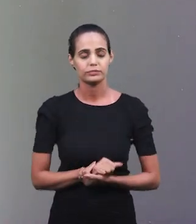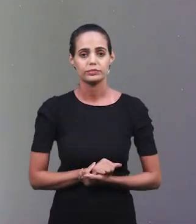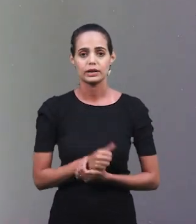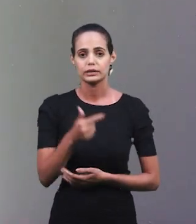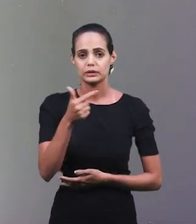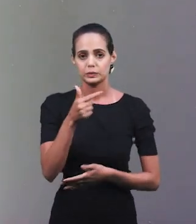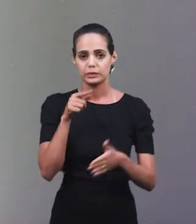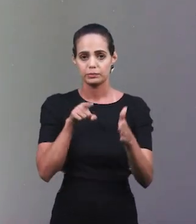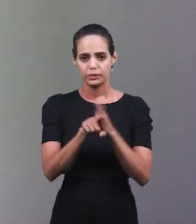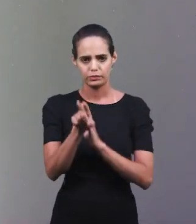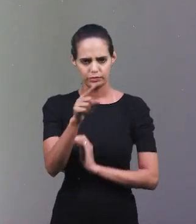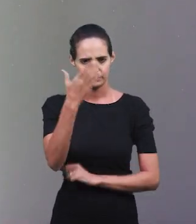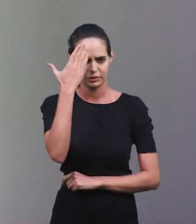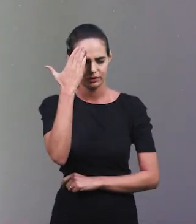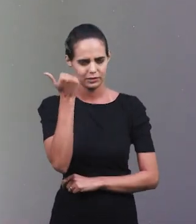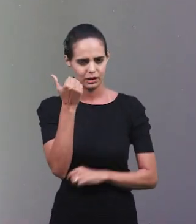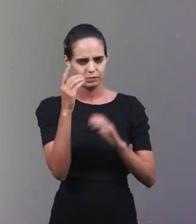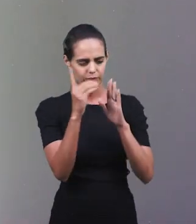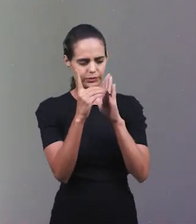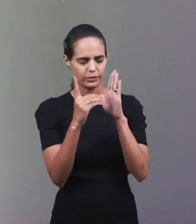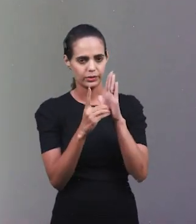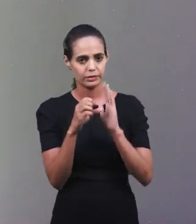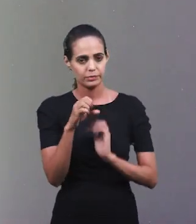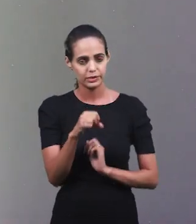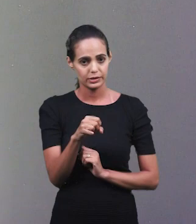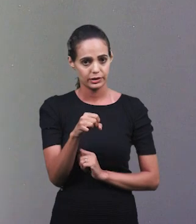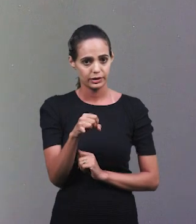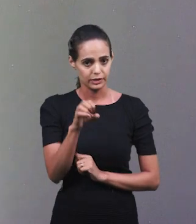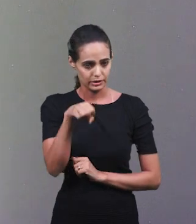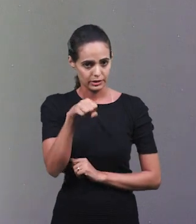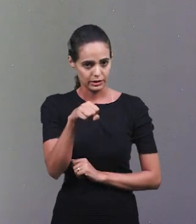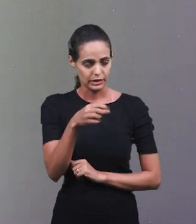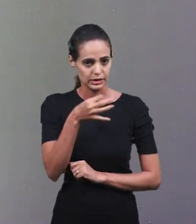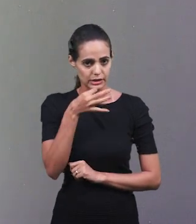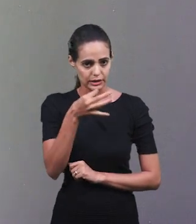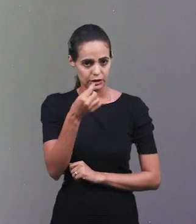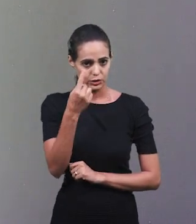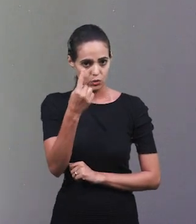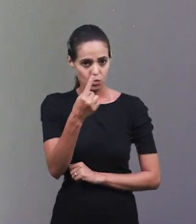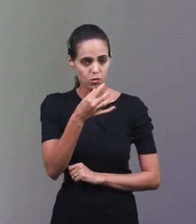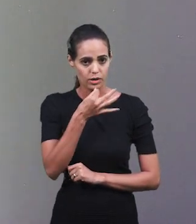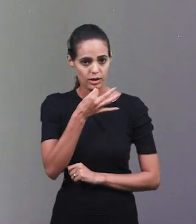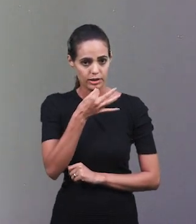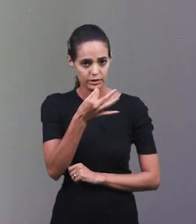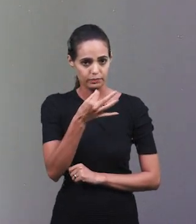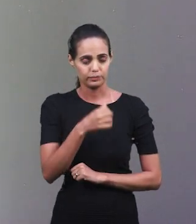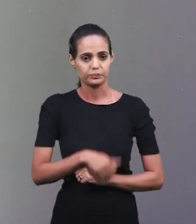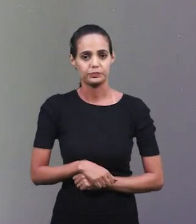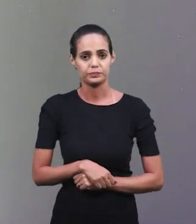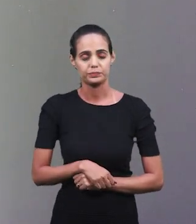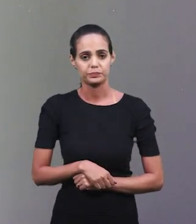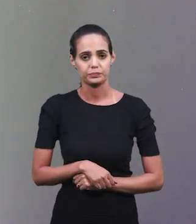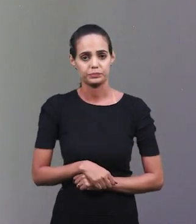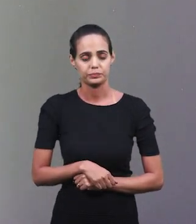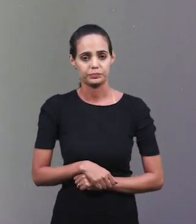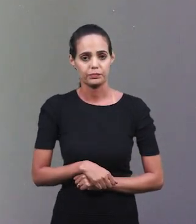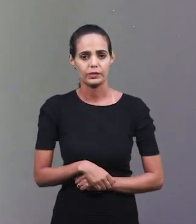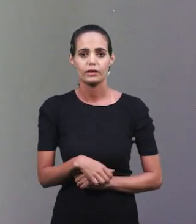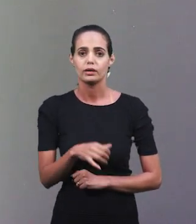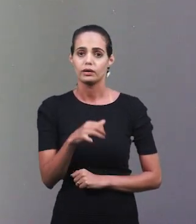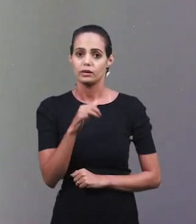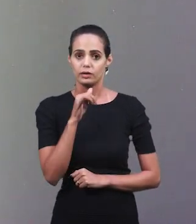seguinte: você sabe o que é dogma? Cite um exemplo. Meus amados, dogma é tudo aquilo que não